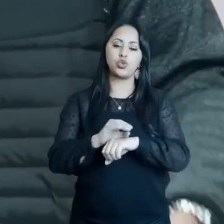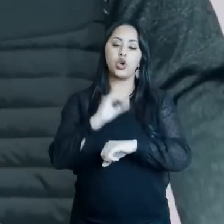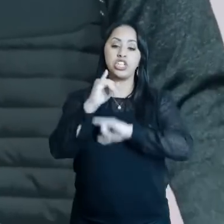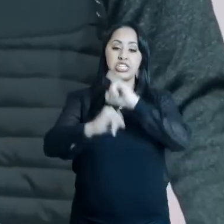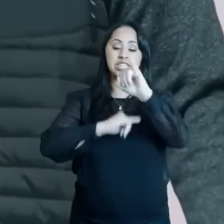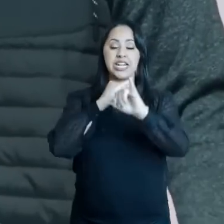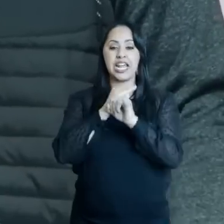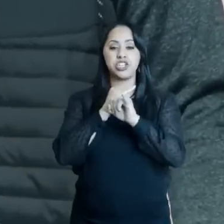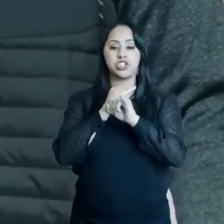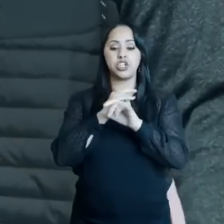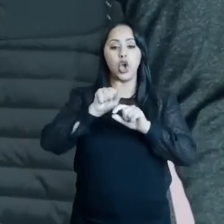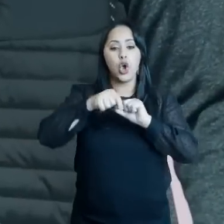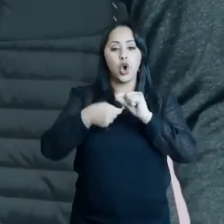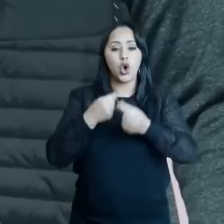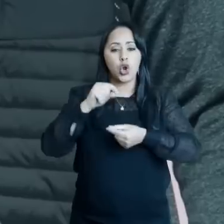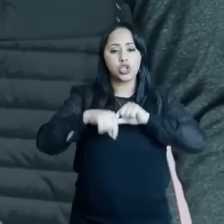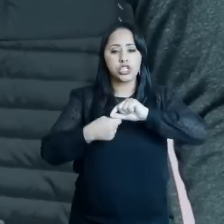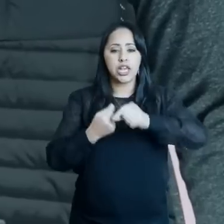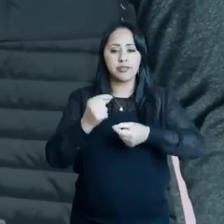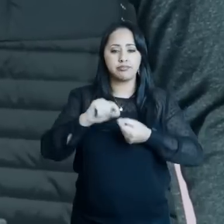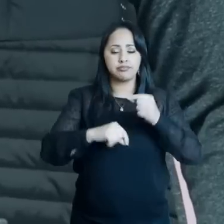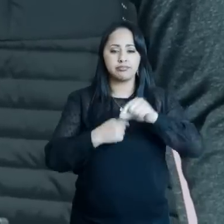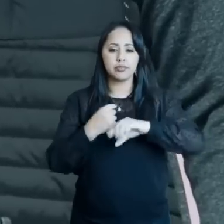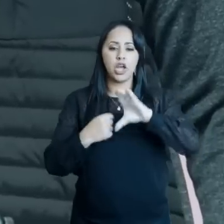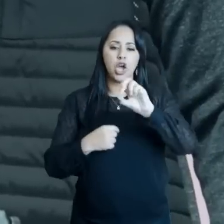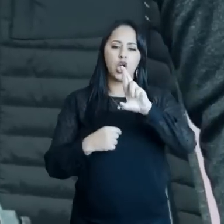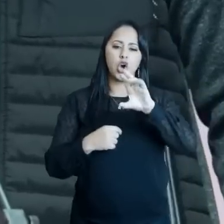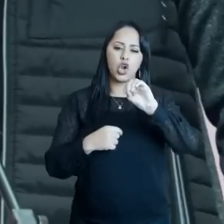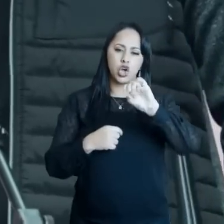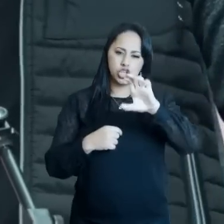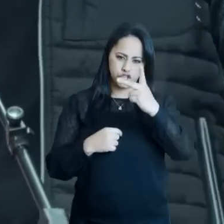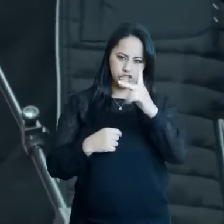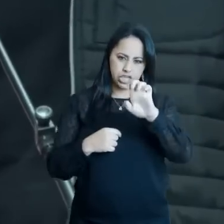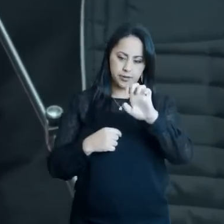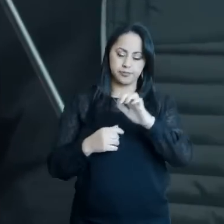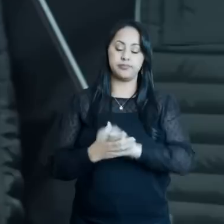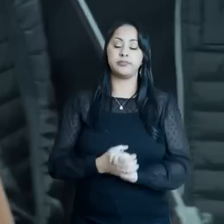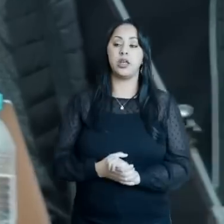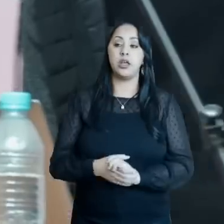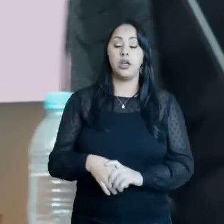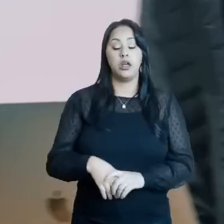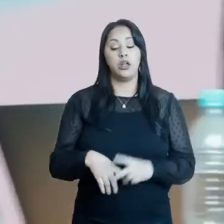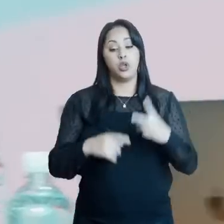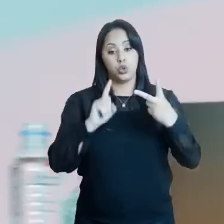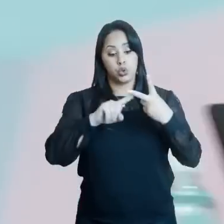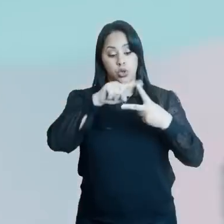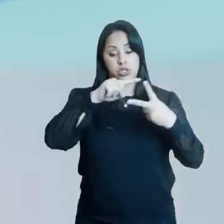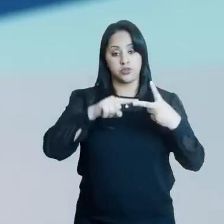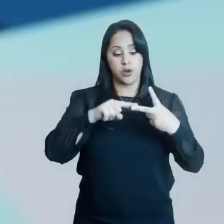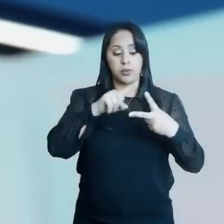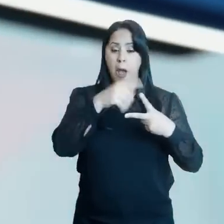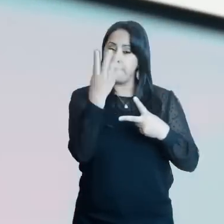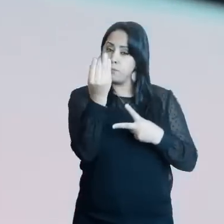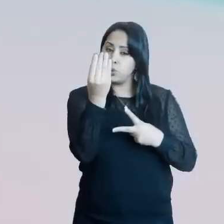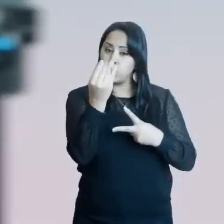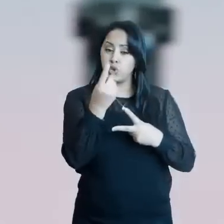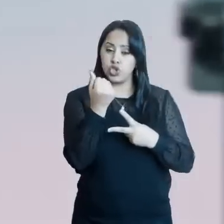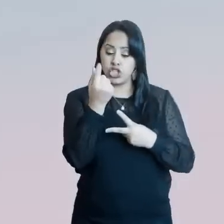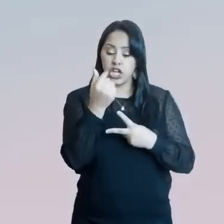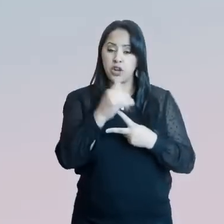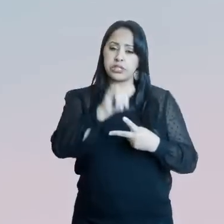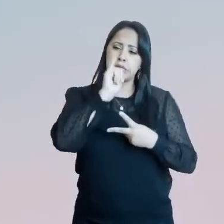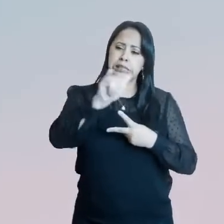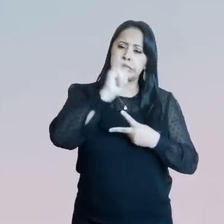crochê irlandês. Ok, para você conseguir 100 mil reais até o final do ano, tem duas maneiras. Ou você precisa ter muito dinheiro para poder investir em anúncio, para você